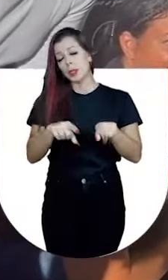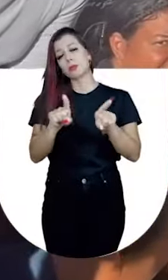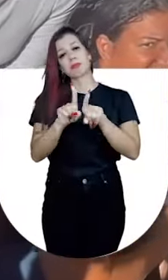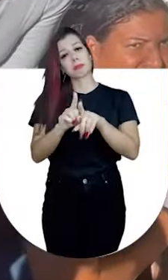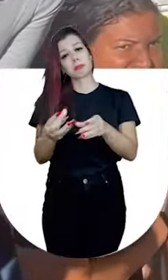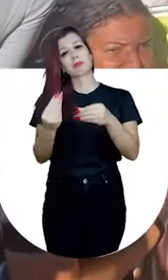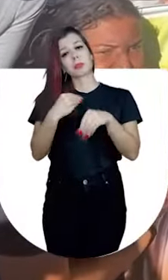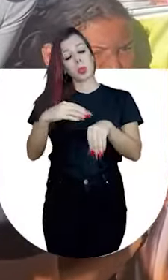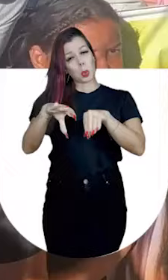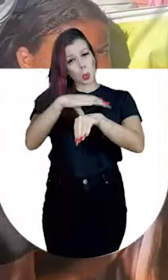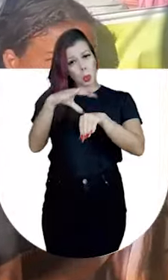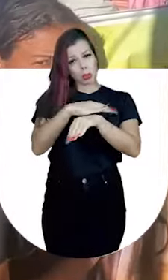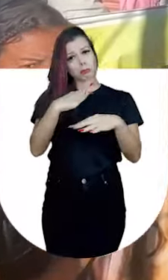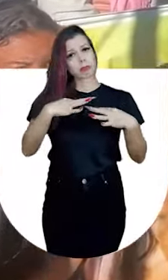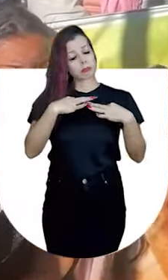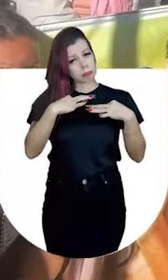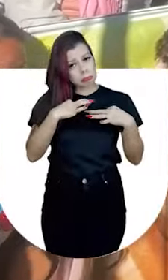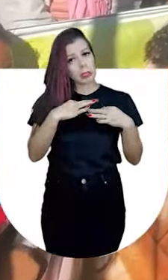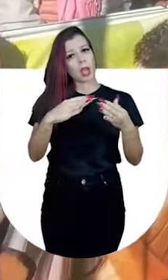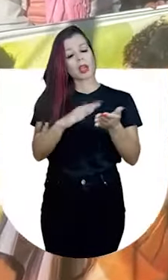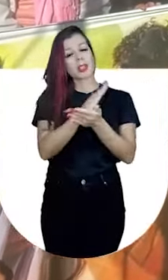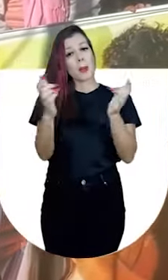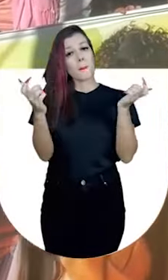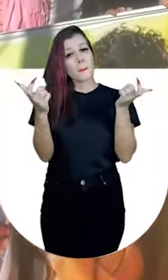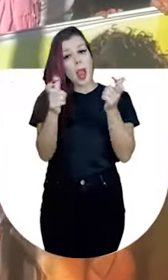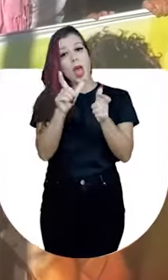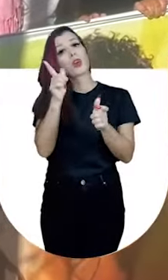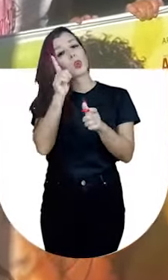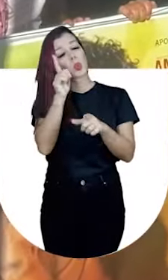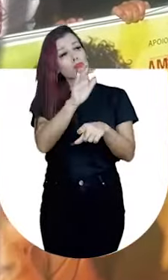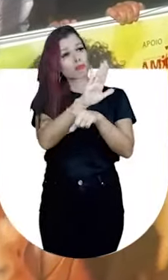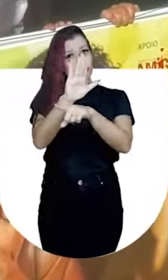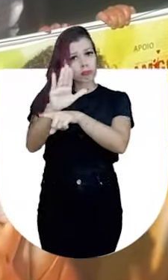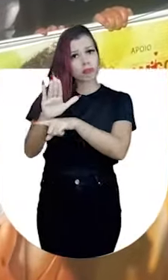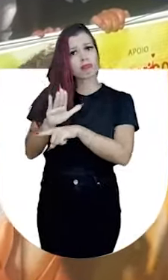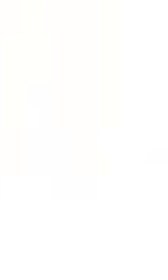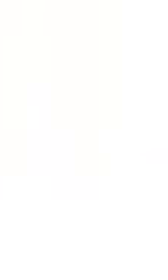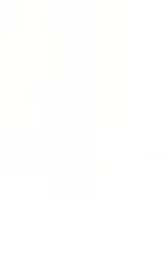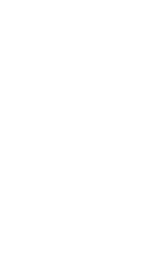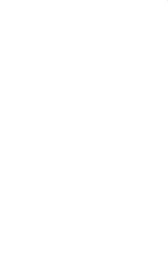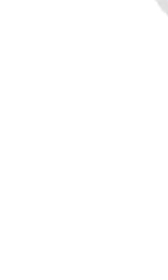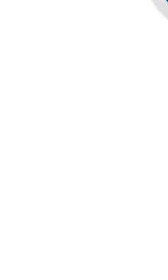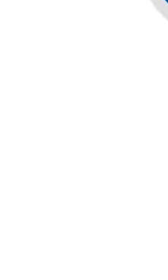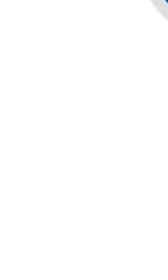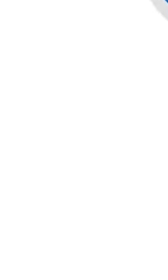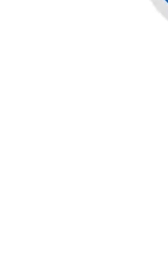temos sapato para doação. Então, muitas vezes, com um gesto pequeno, a gente pode estar ajudando muito.